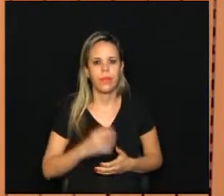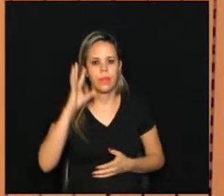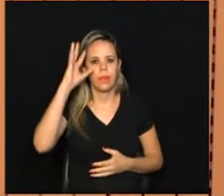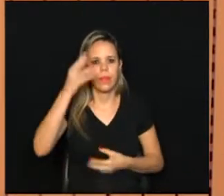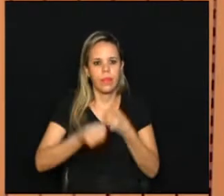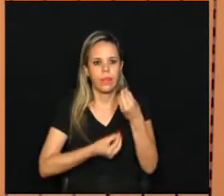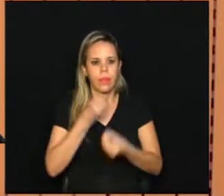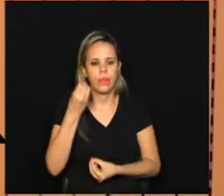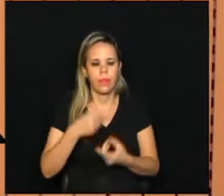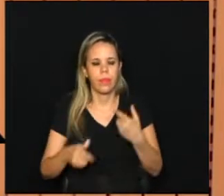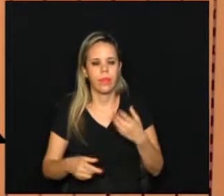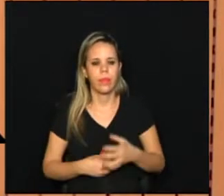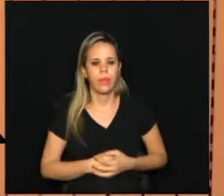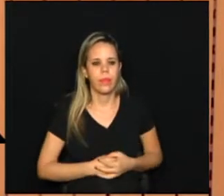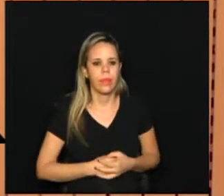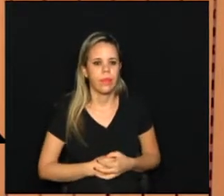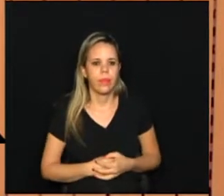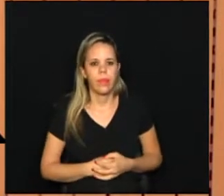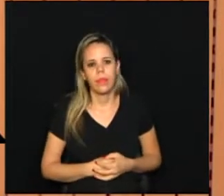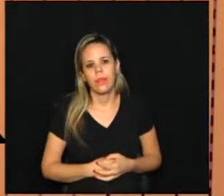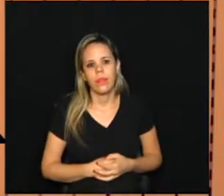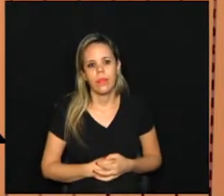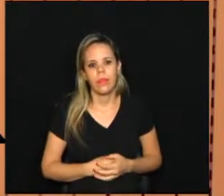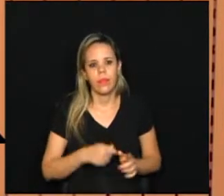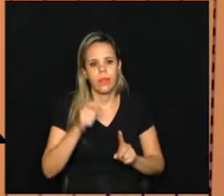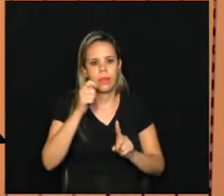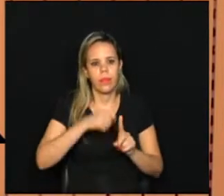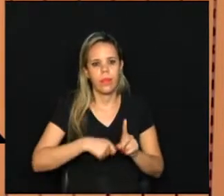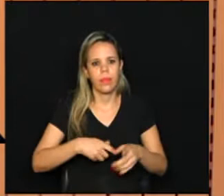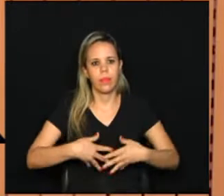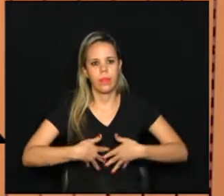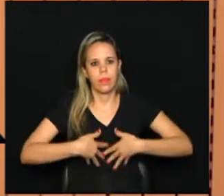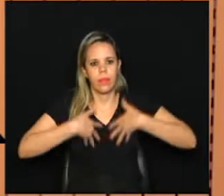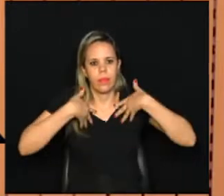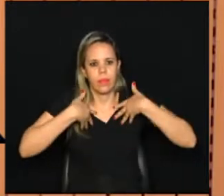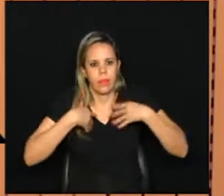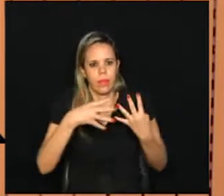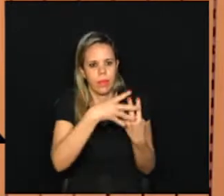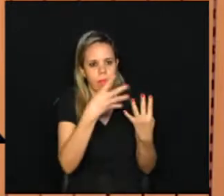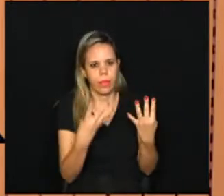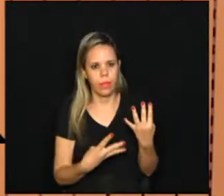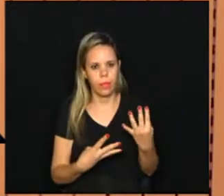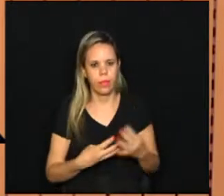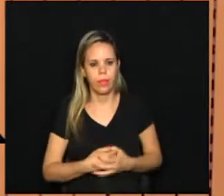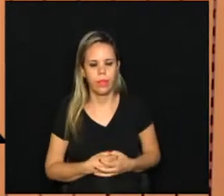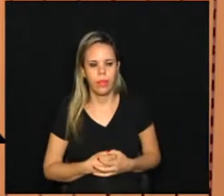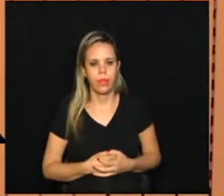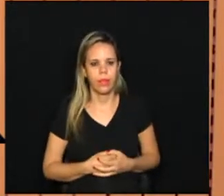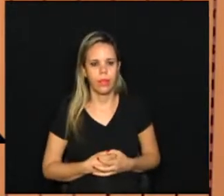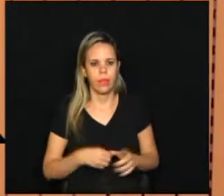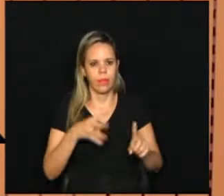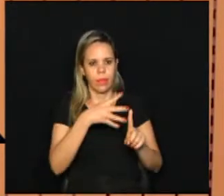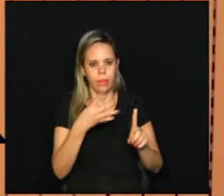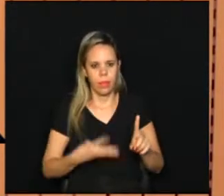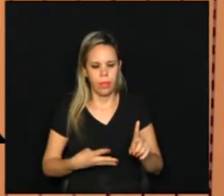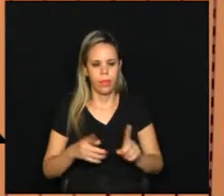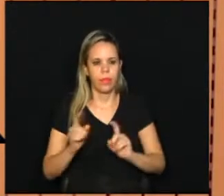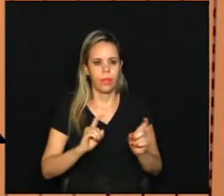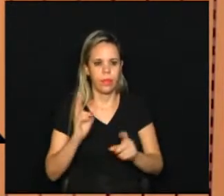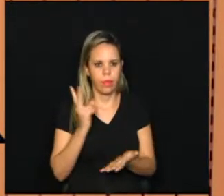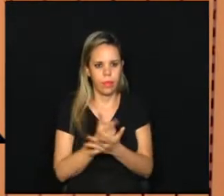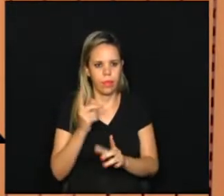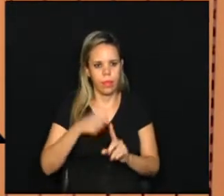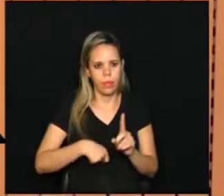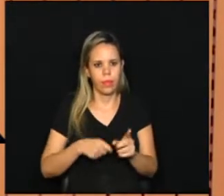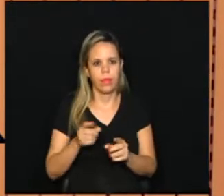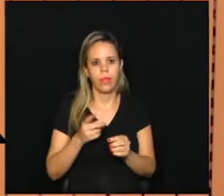do que aconteceu, né? A gente está no mês do orgulho LGBT, a gente já fez uma reunião, inclusive, esse mesmo mês, falando